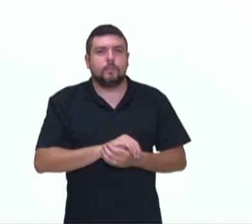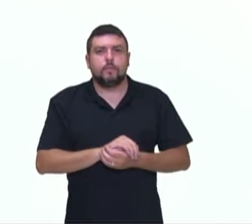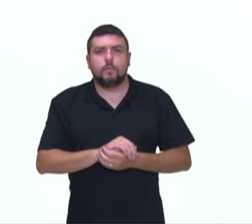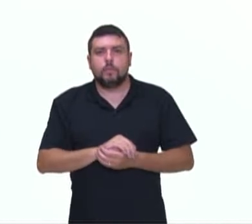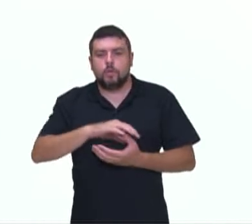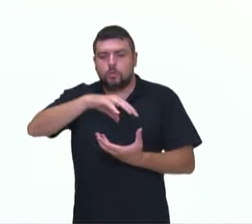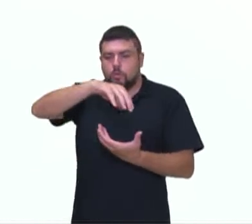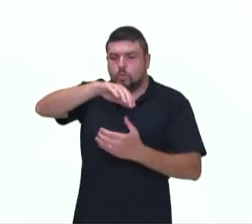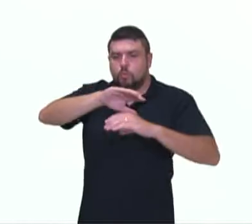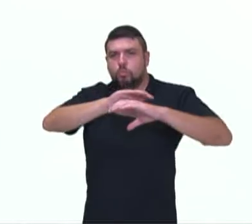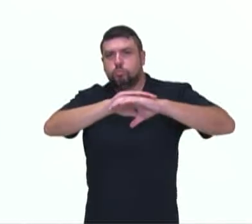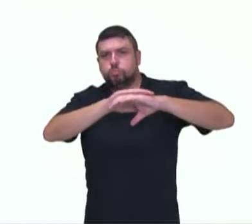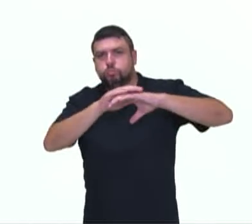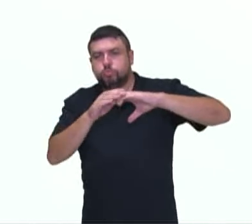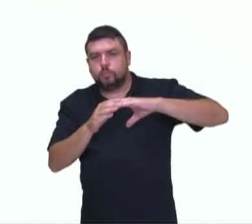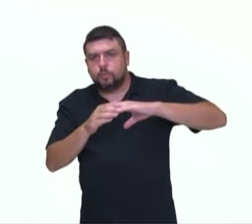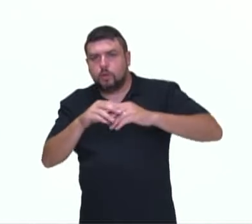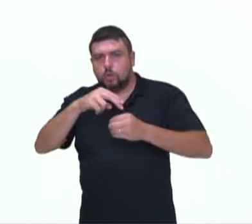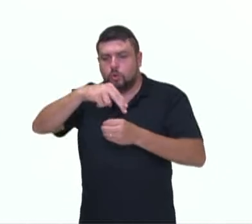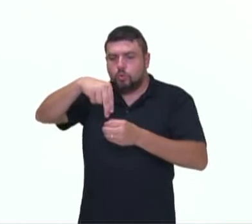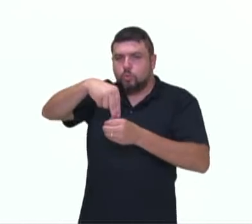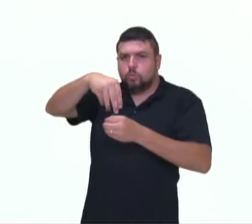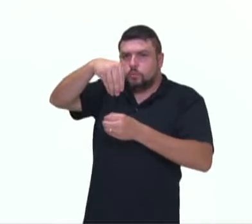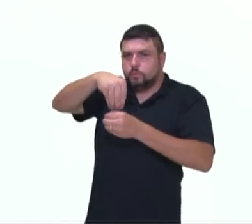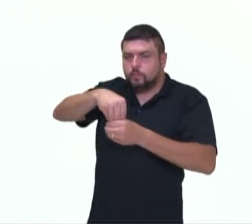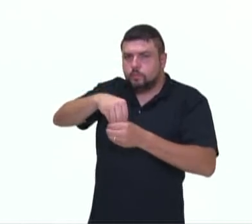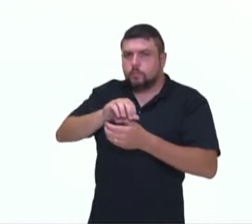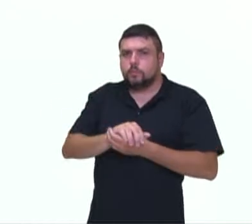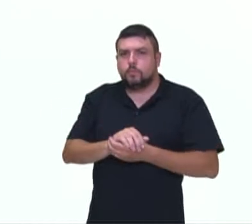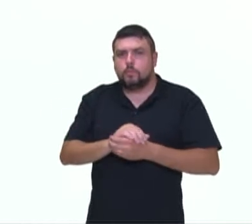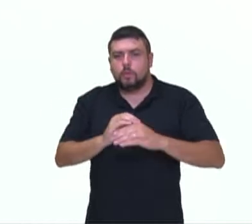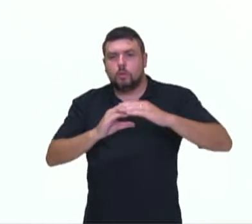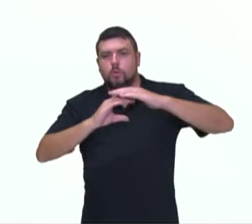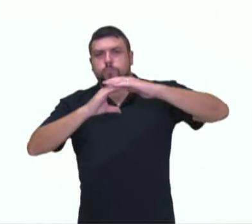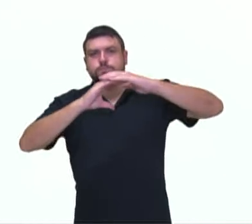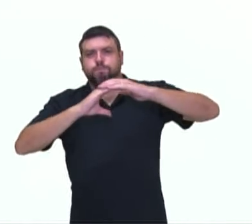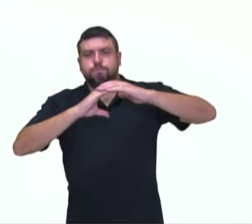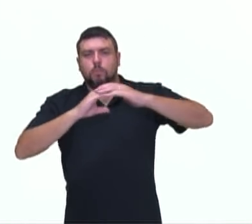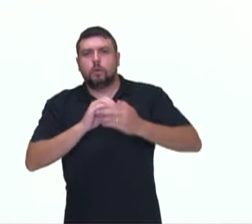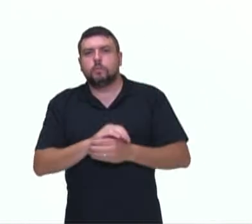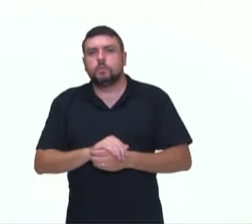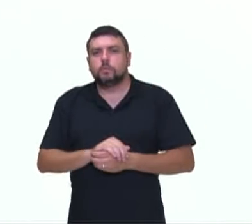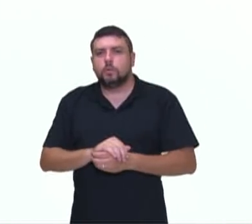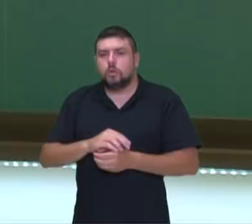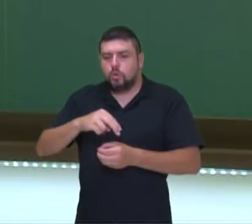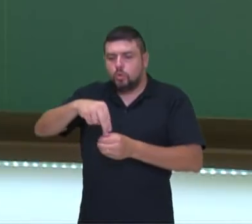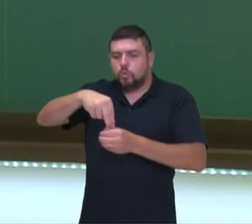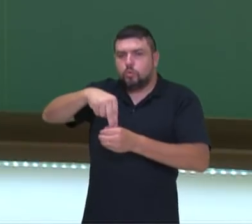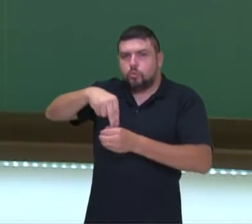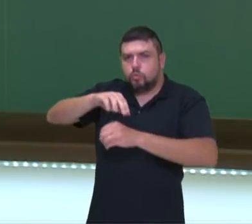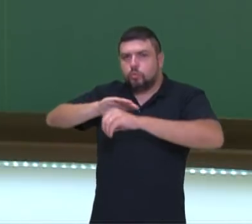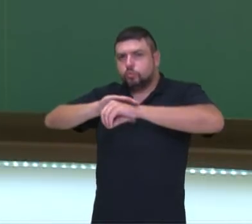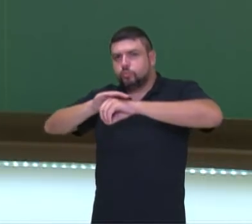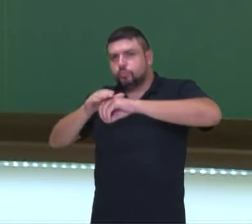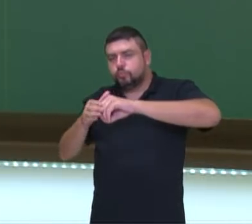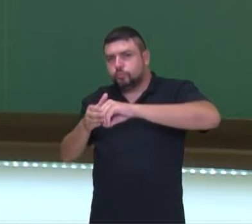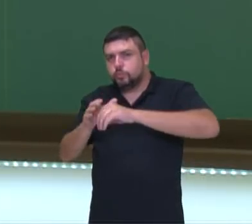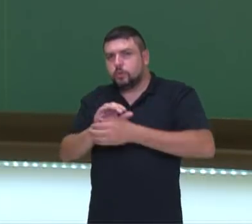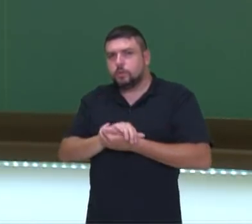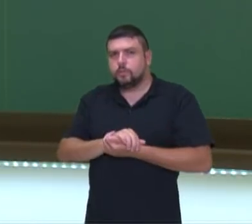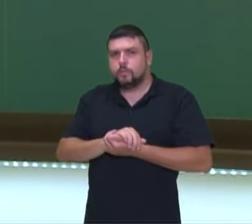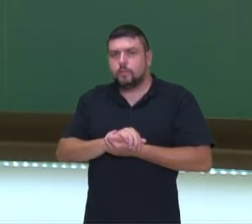crosta, núcleo interno, manto e núcleo externo. Então,